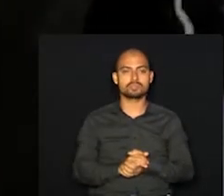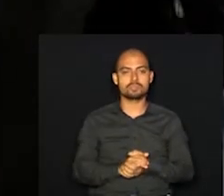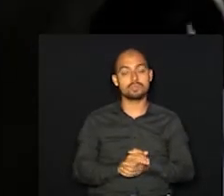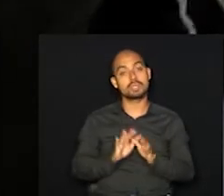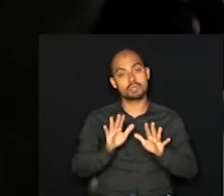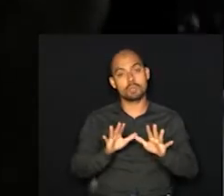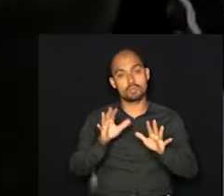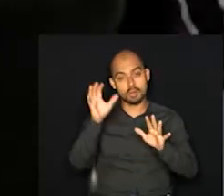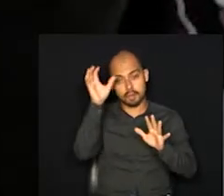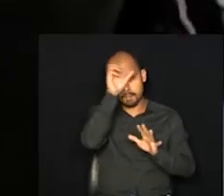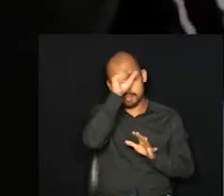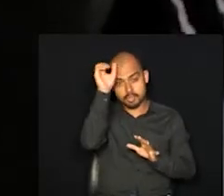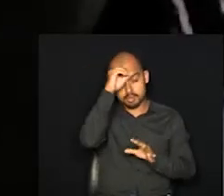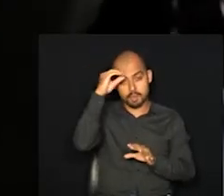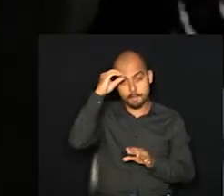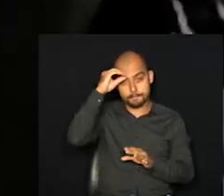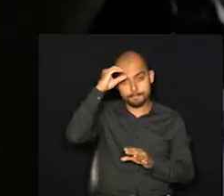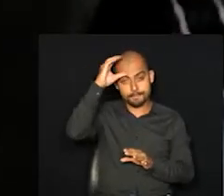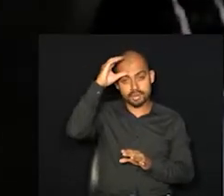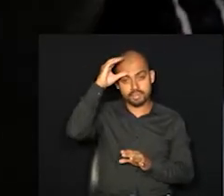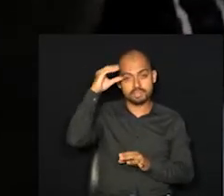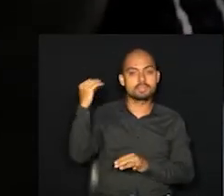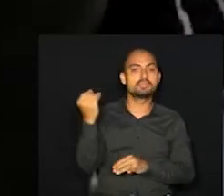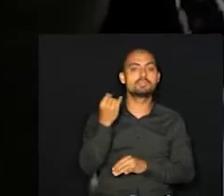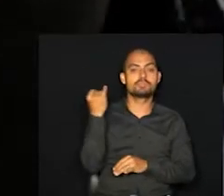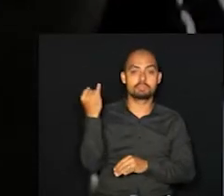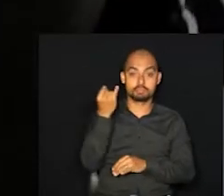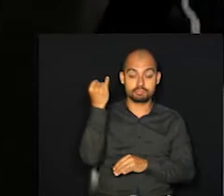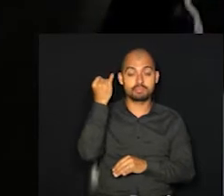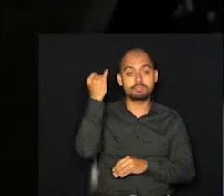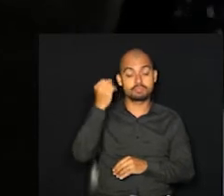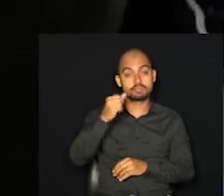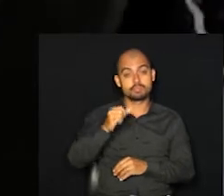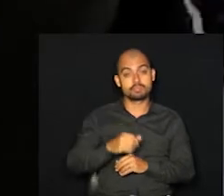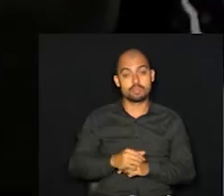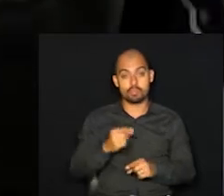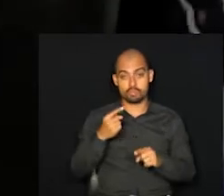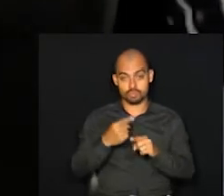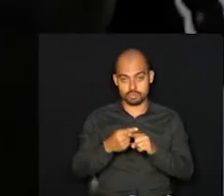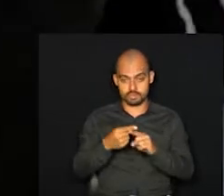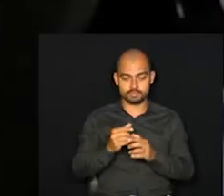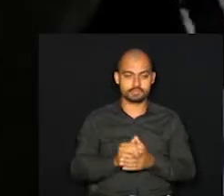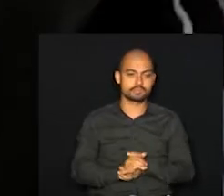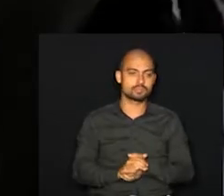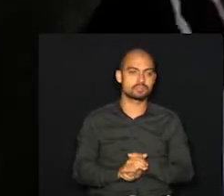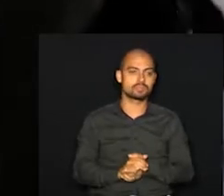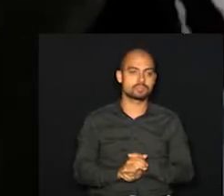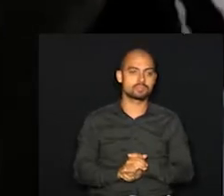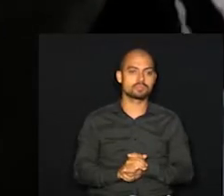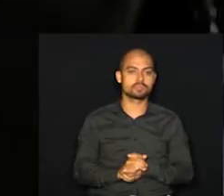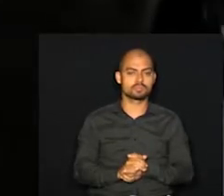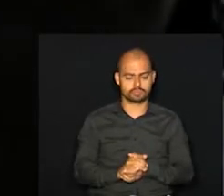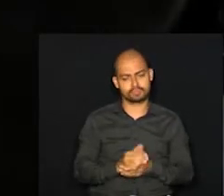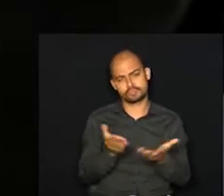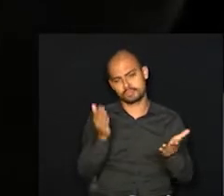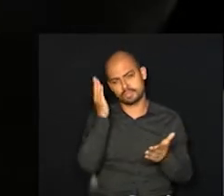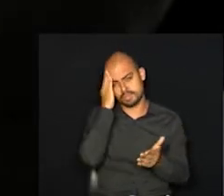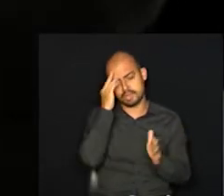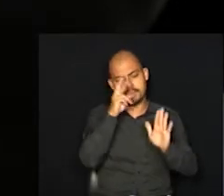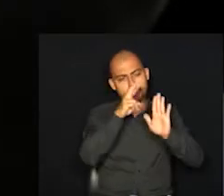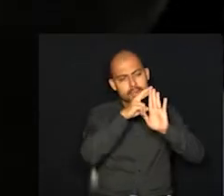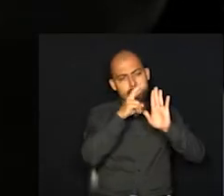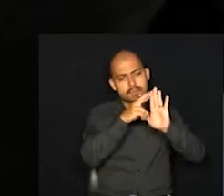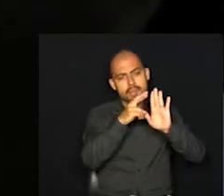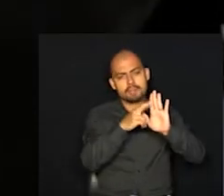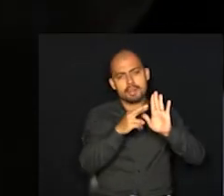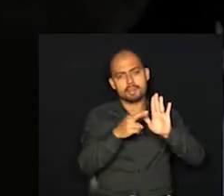que é muito importante, porque o problema é que a gente sabe que existem normas e regras que têm